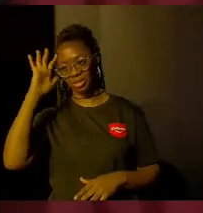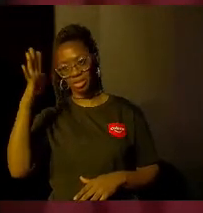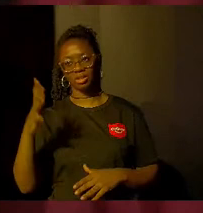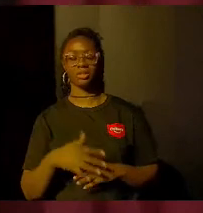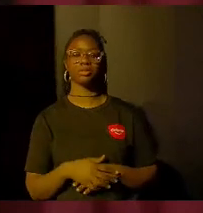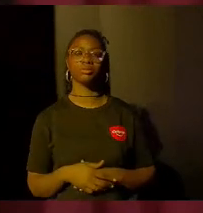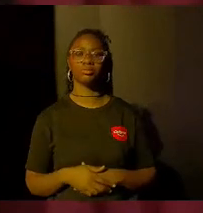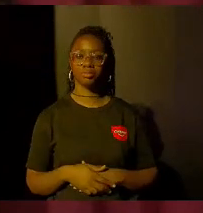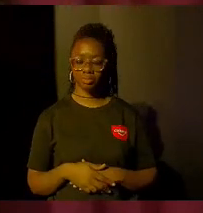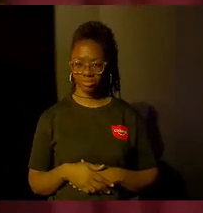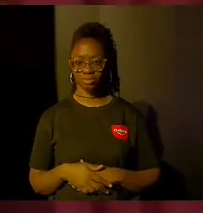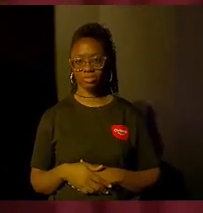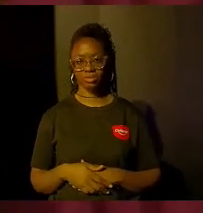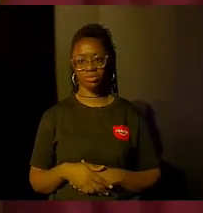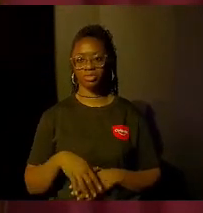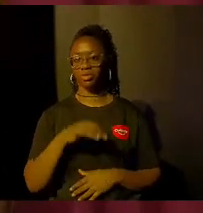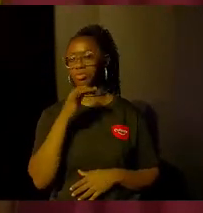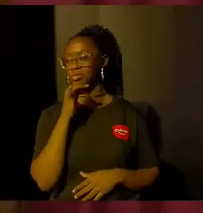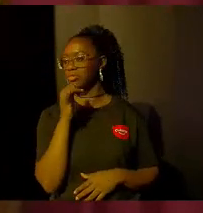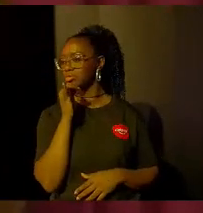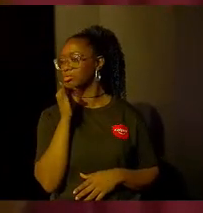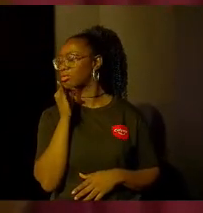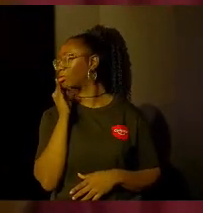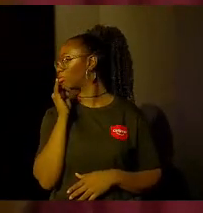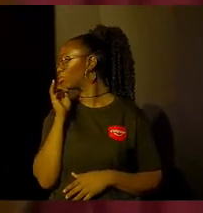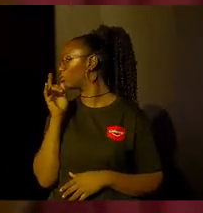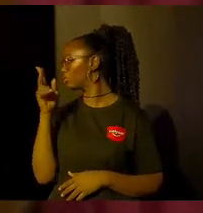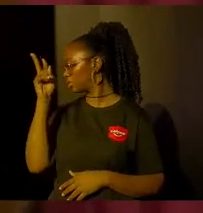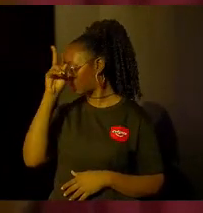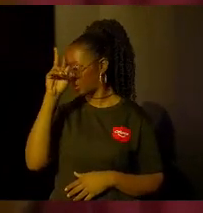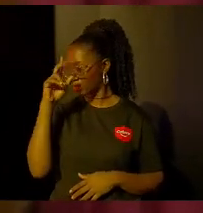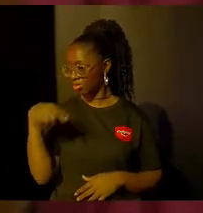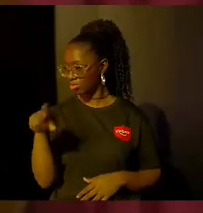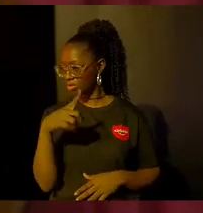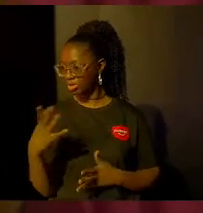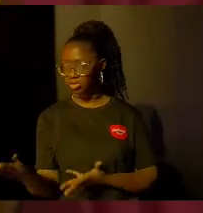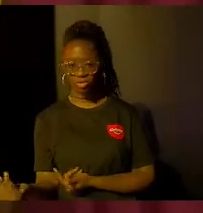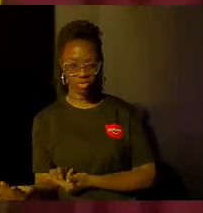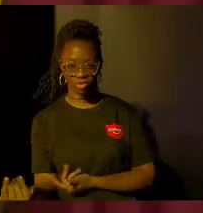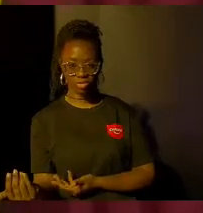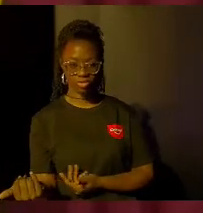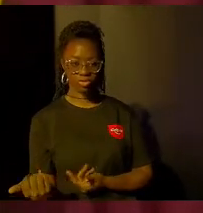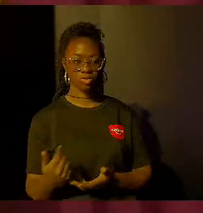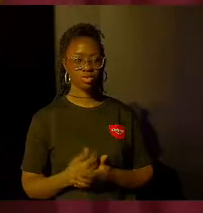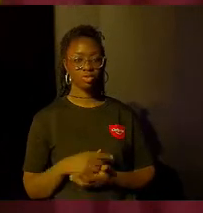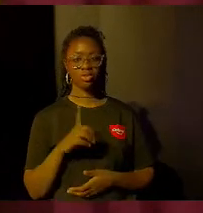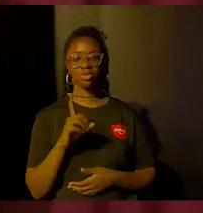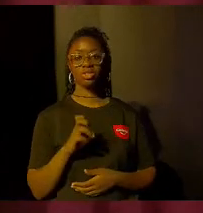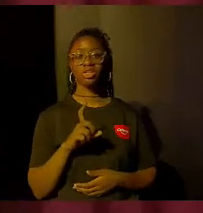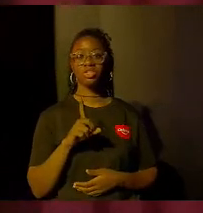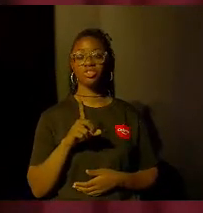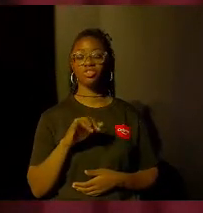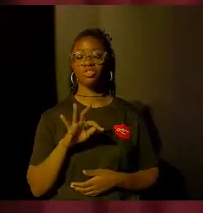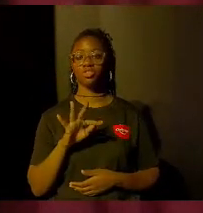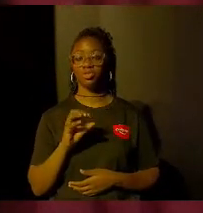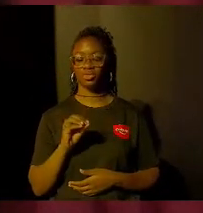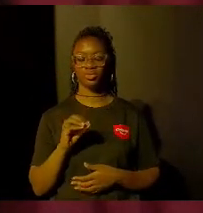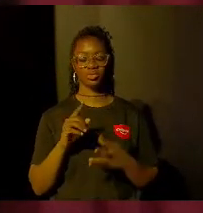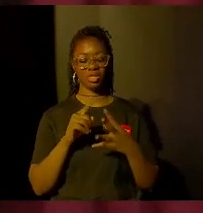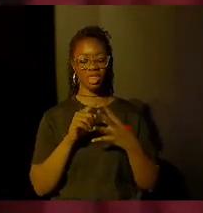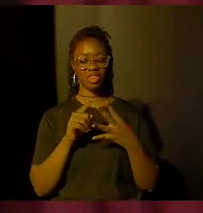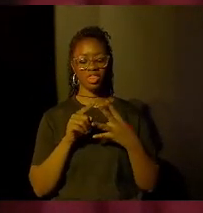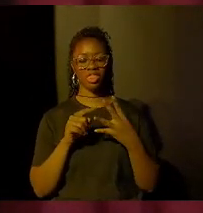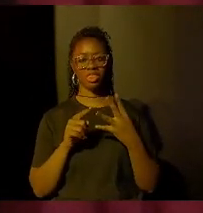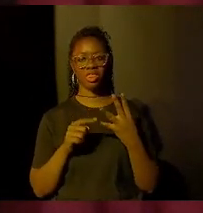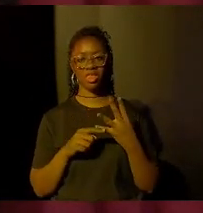deditos não sei quem é que lembra audiência muito jovem dedicas ou se for mais velho também não lembra porque é uma